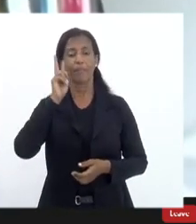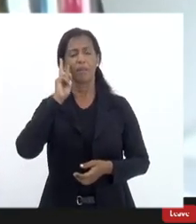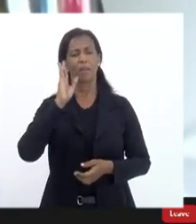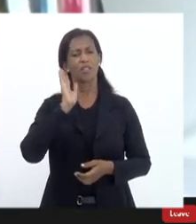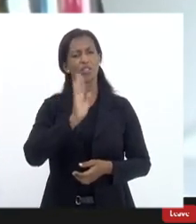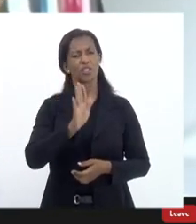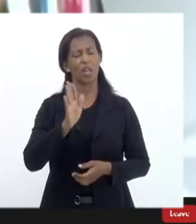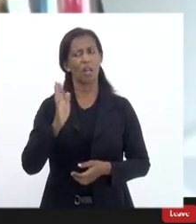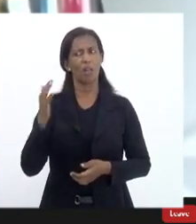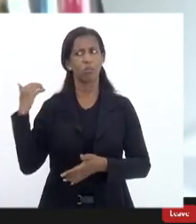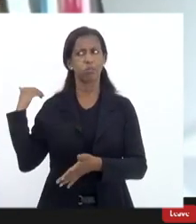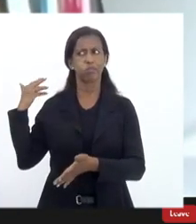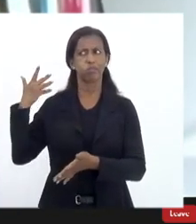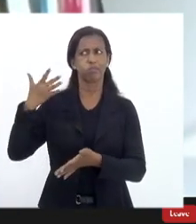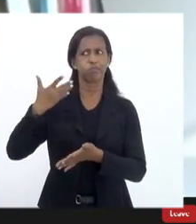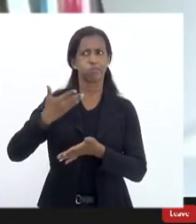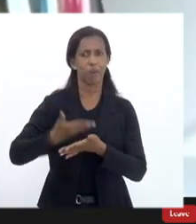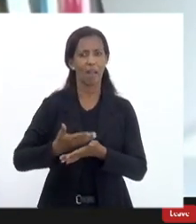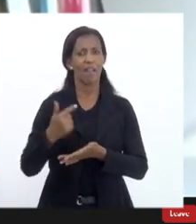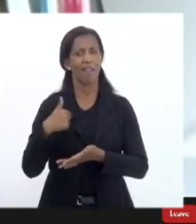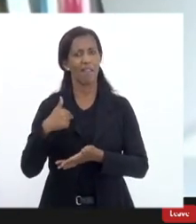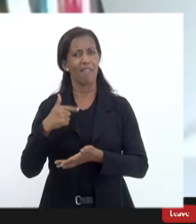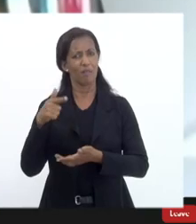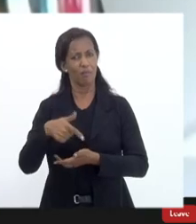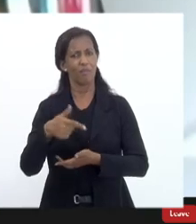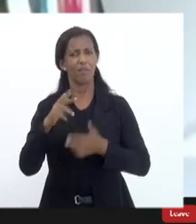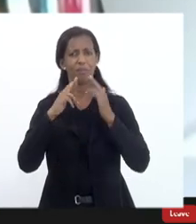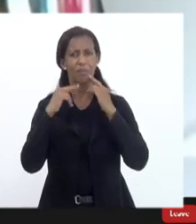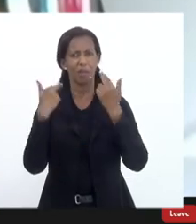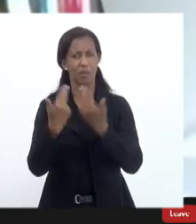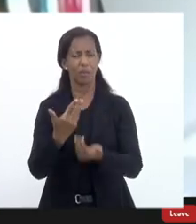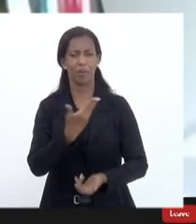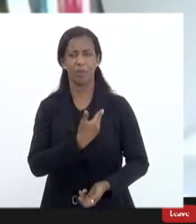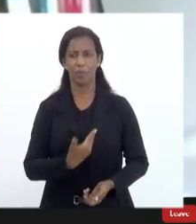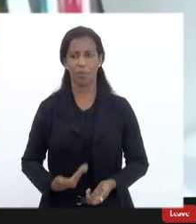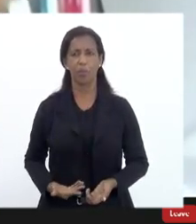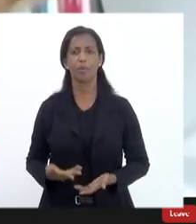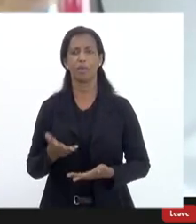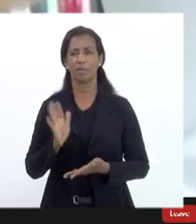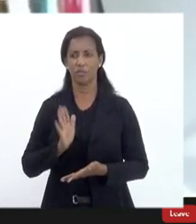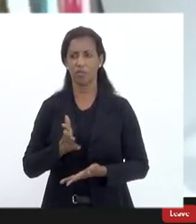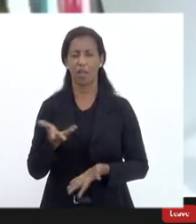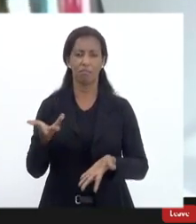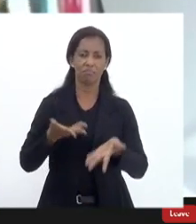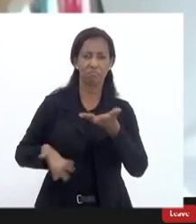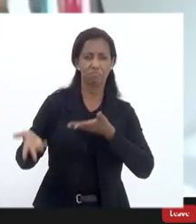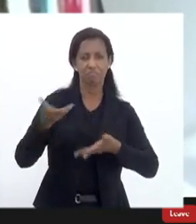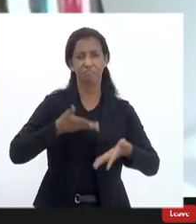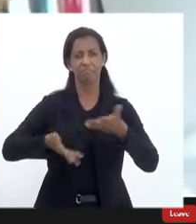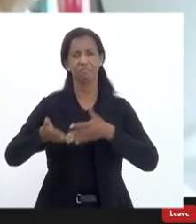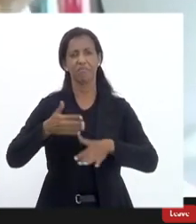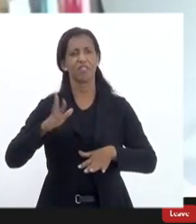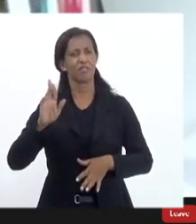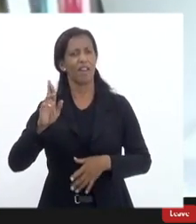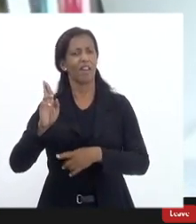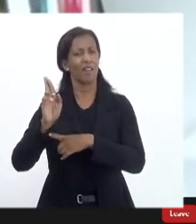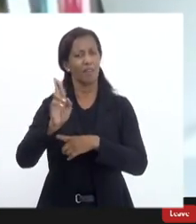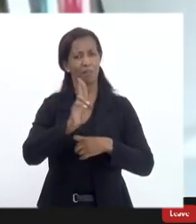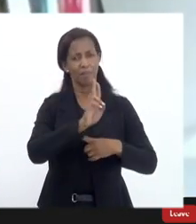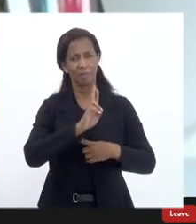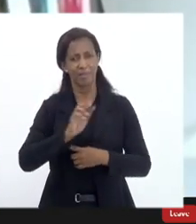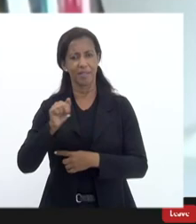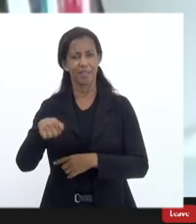tempo venho participando de audiências públicas, fazendo várias representações